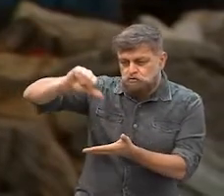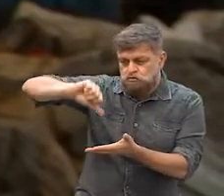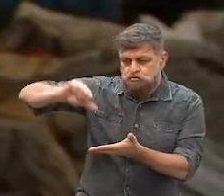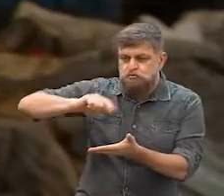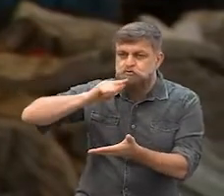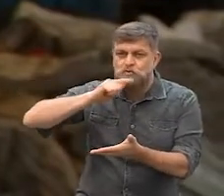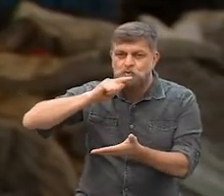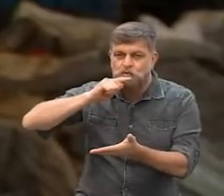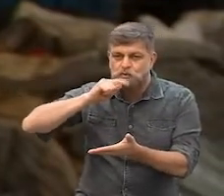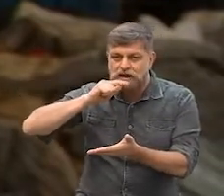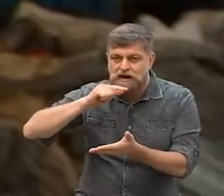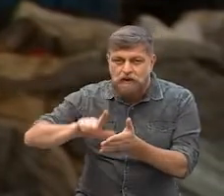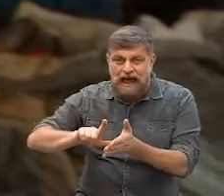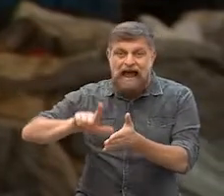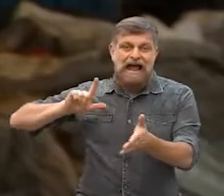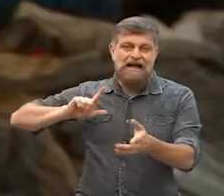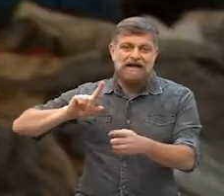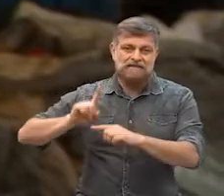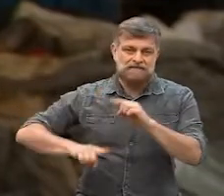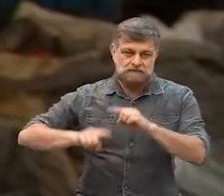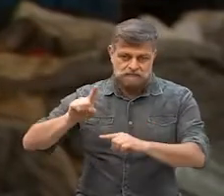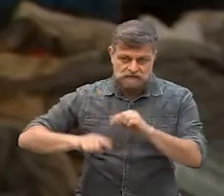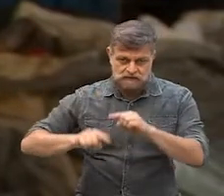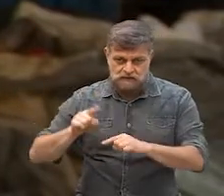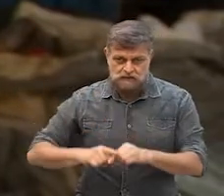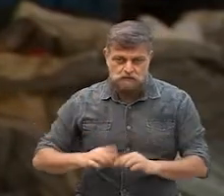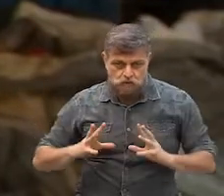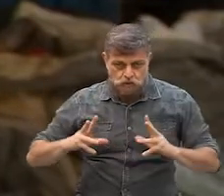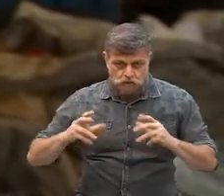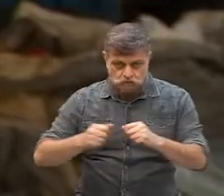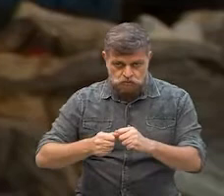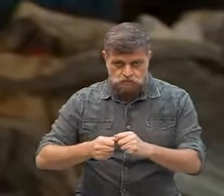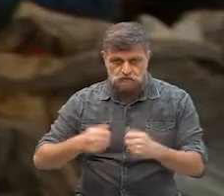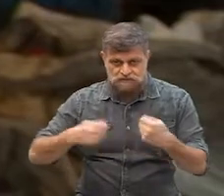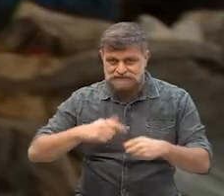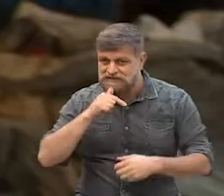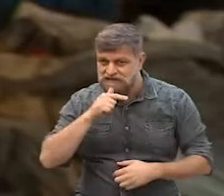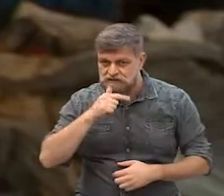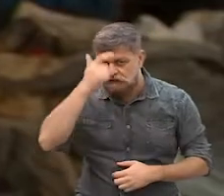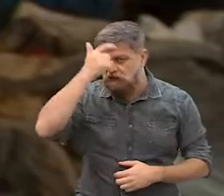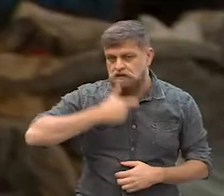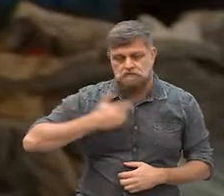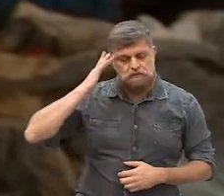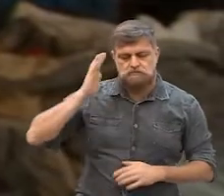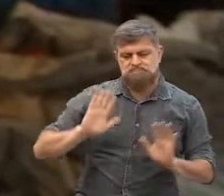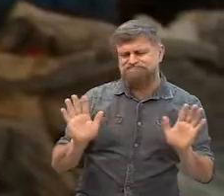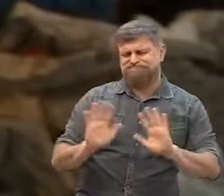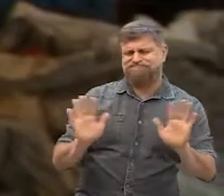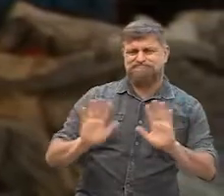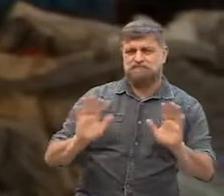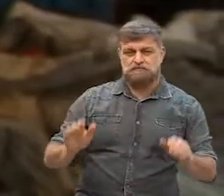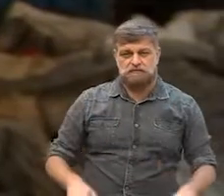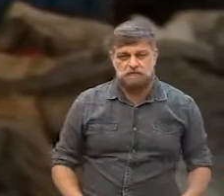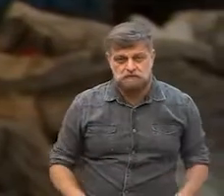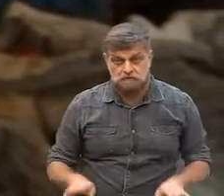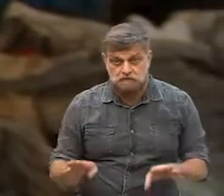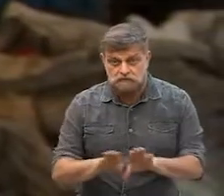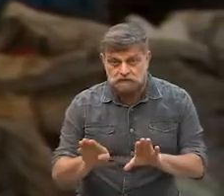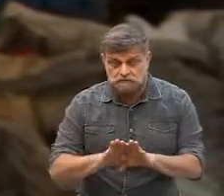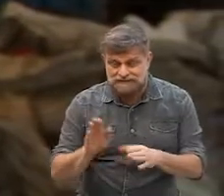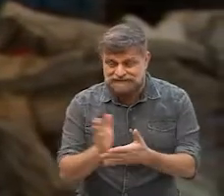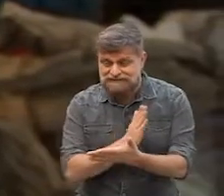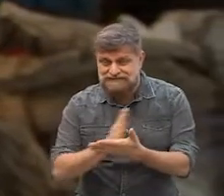dos produtos antes de separar? Todos devem ser lavados ou não? Eu acho que não. Outra coisa é